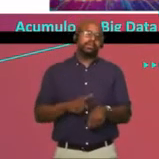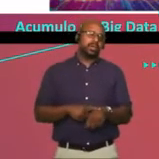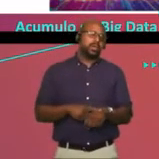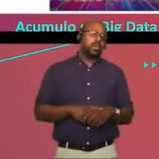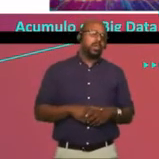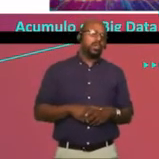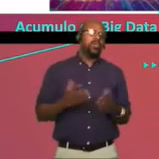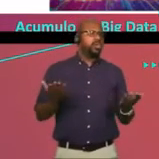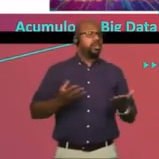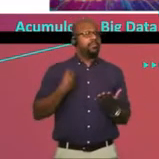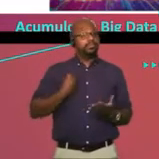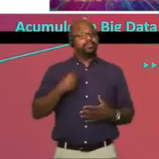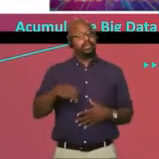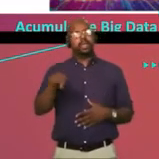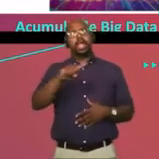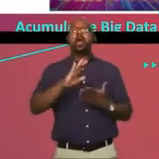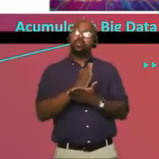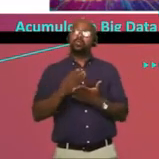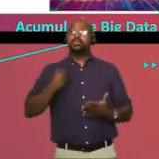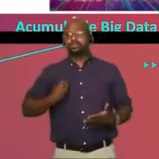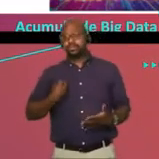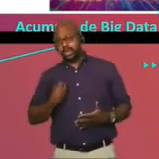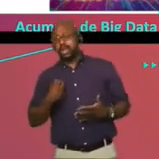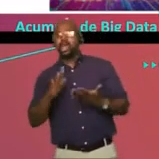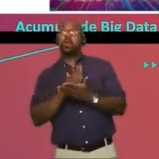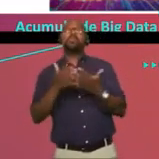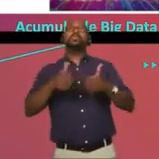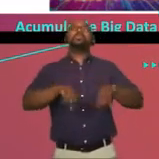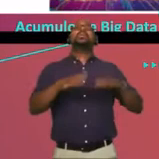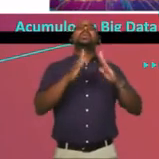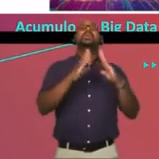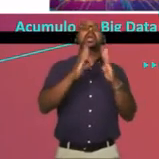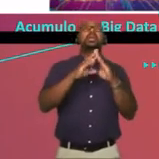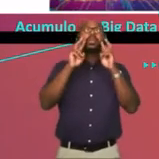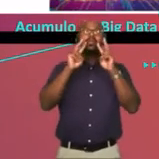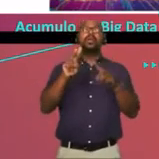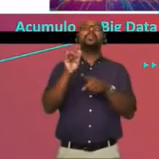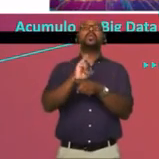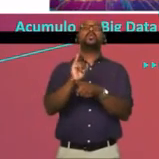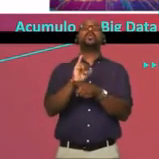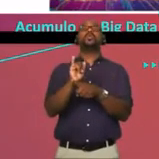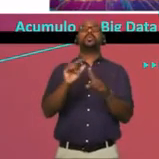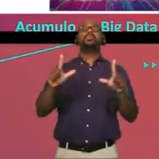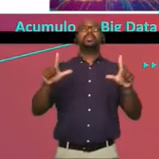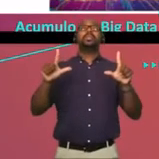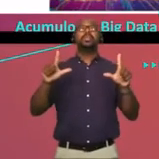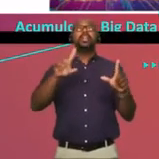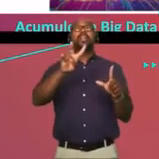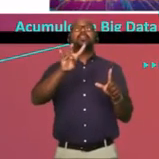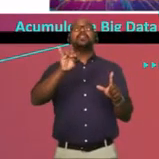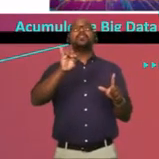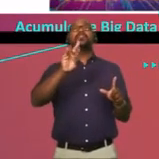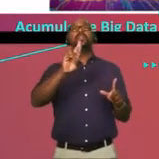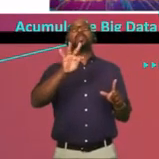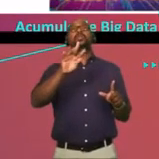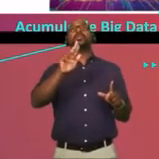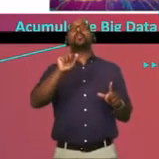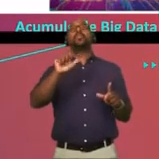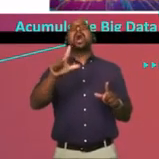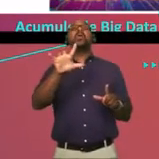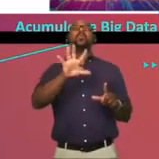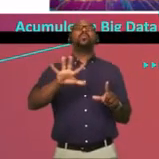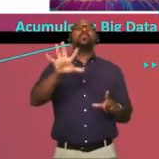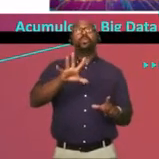nós estamos aqui Algum de vocês presenciais outros você está em casa vendo pelo YouTube uma virtualidade que nós estamos fazendo